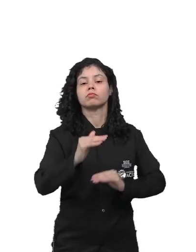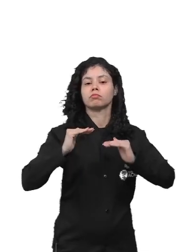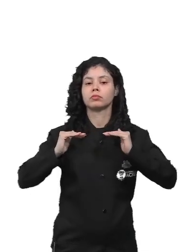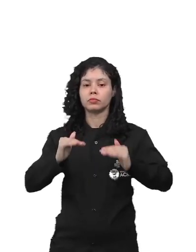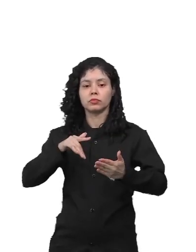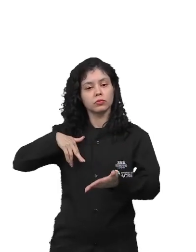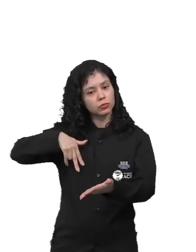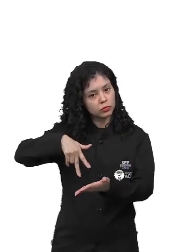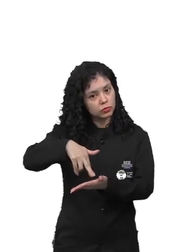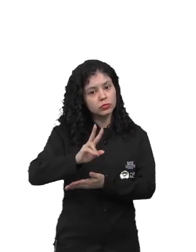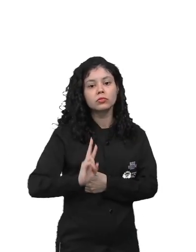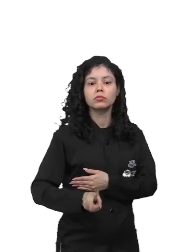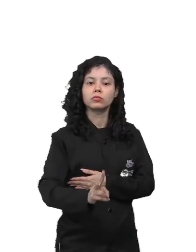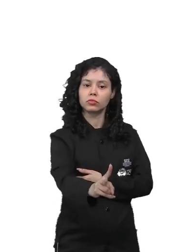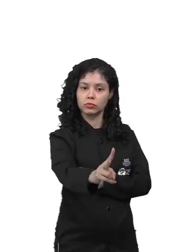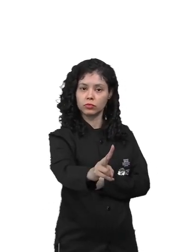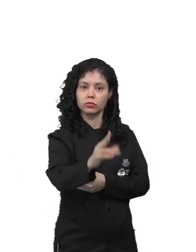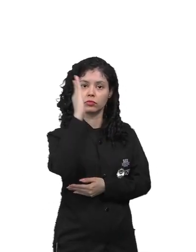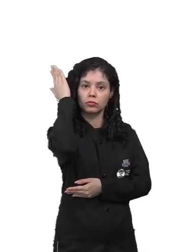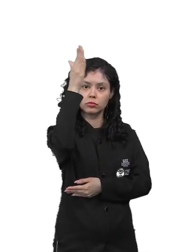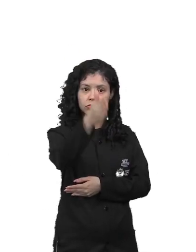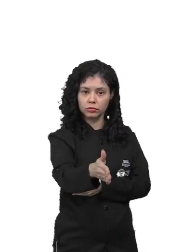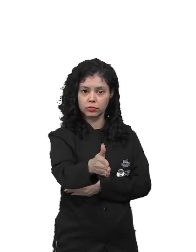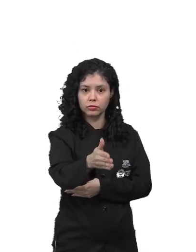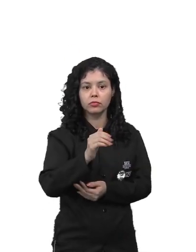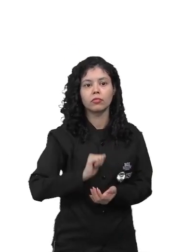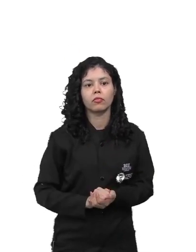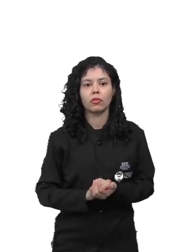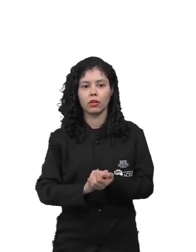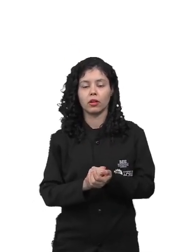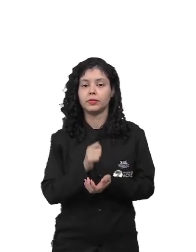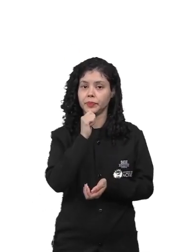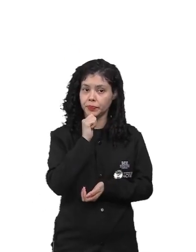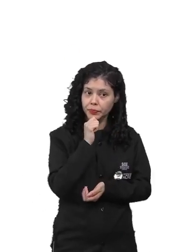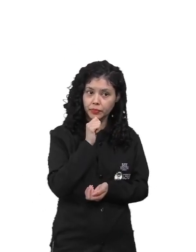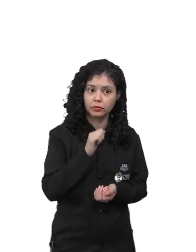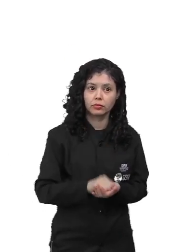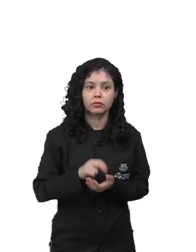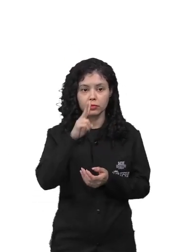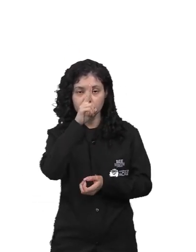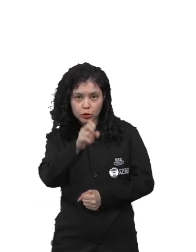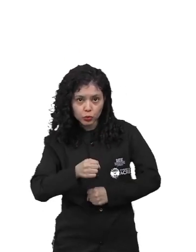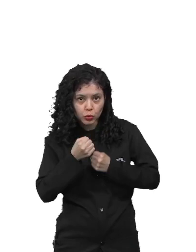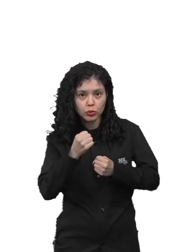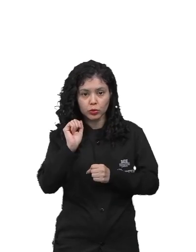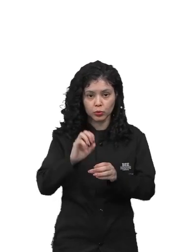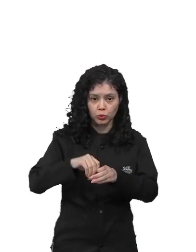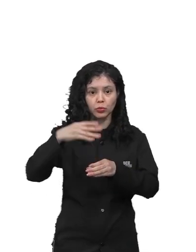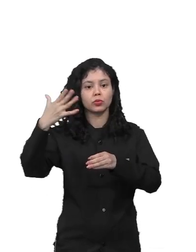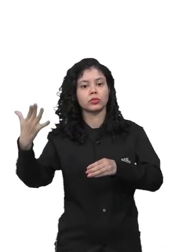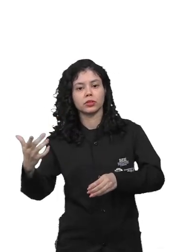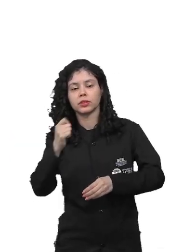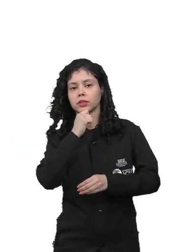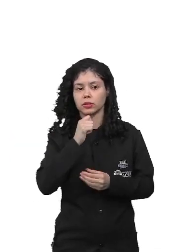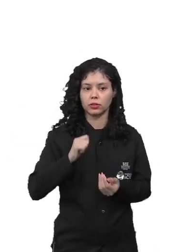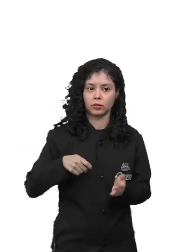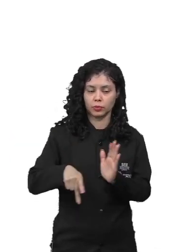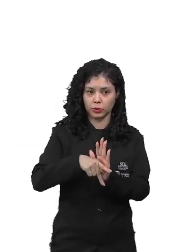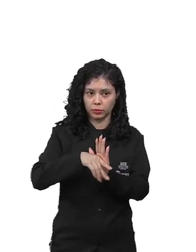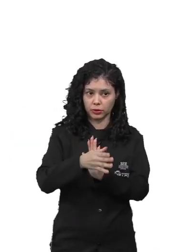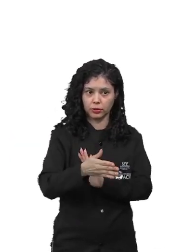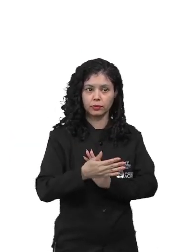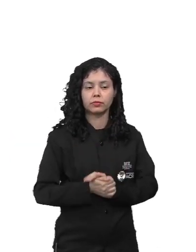em movimento retilíneo, uniforme, ao menos que uma força externa atue ali sobre